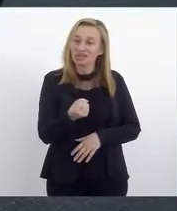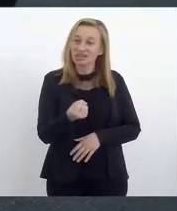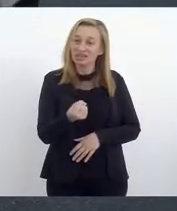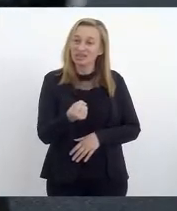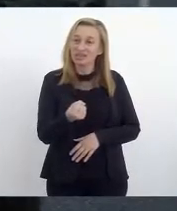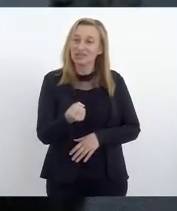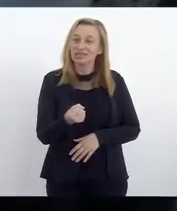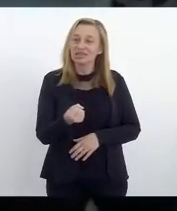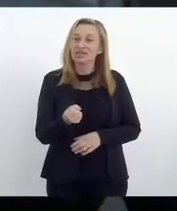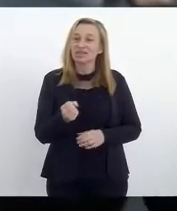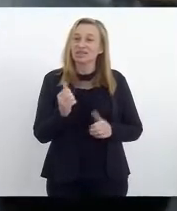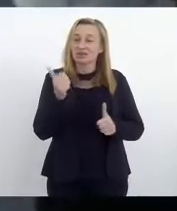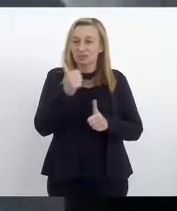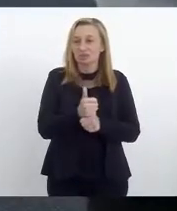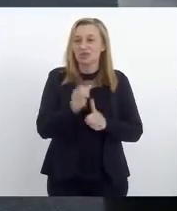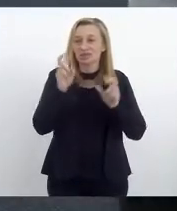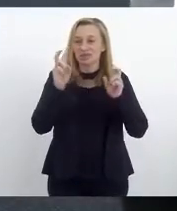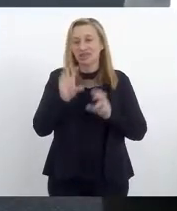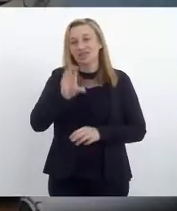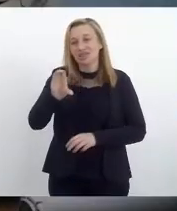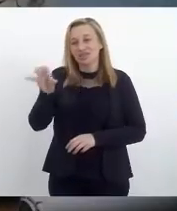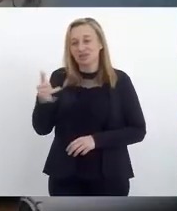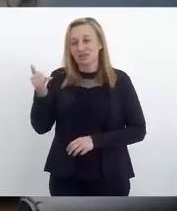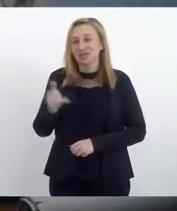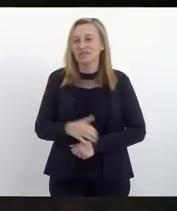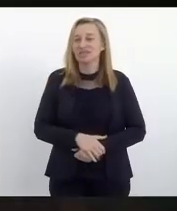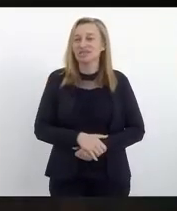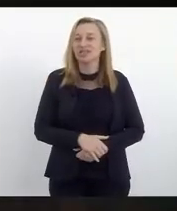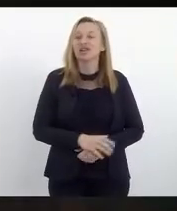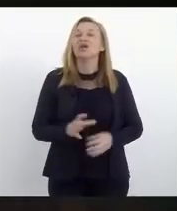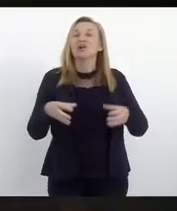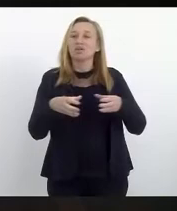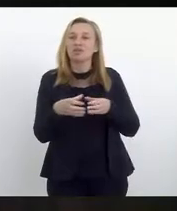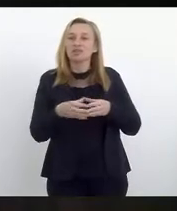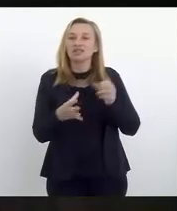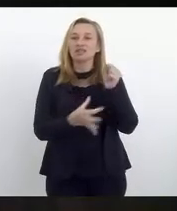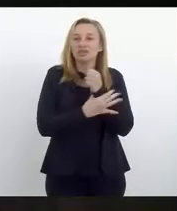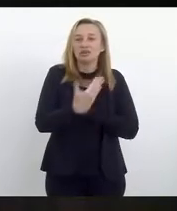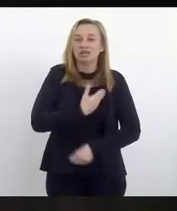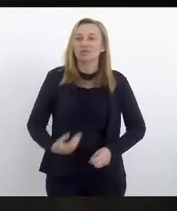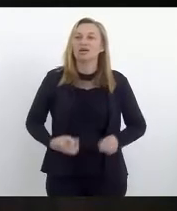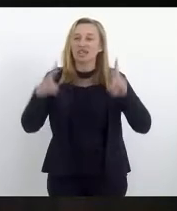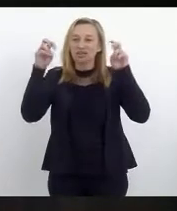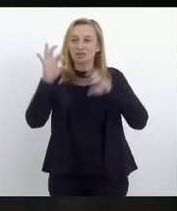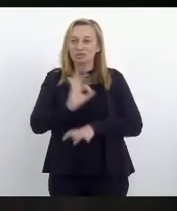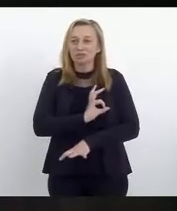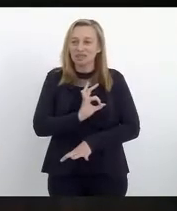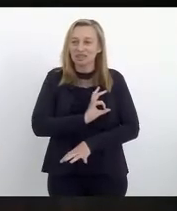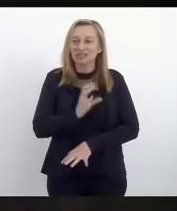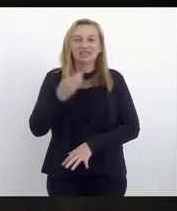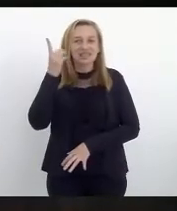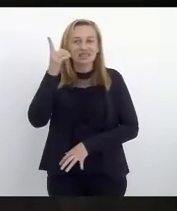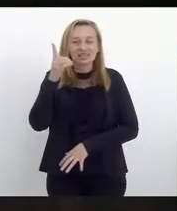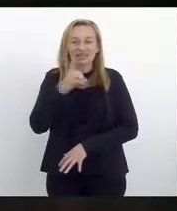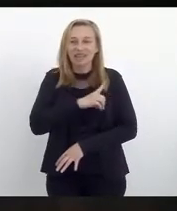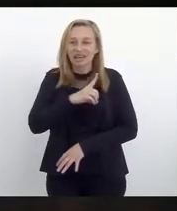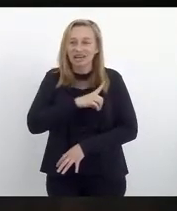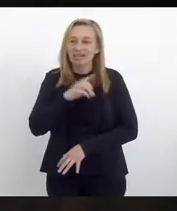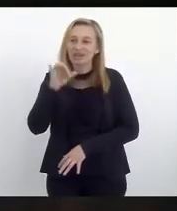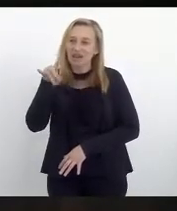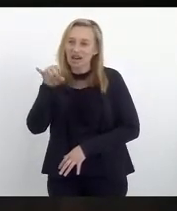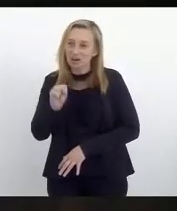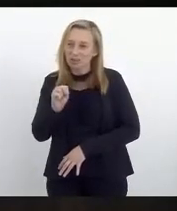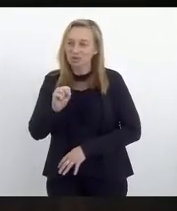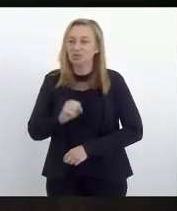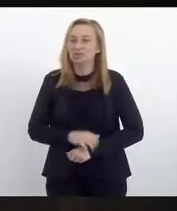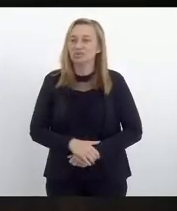favorável nos termos do substitutivo da CCJ. Pela Comissão de Segurança Pública e Assuntos de Polícia, delegado Carlos